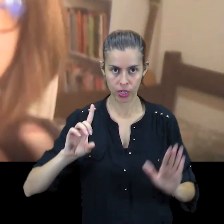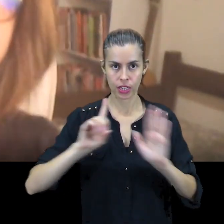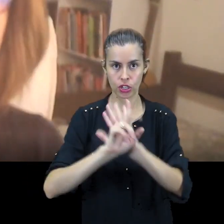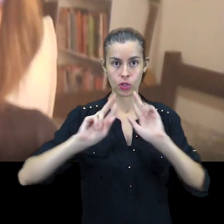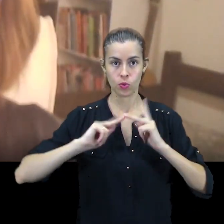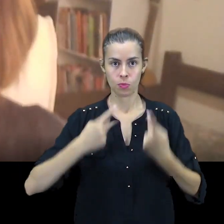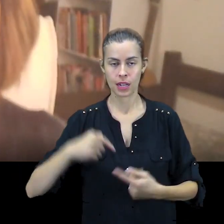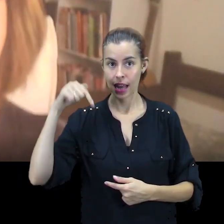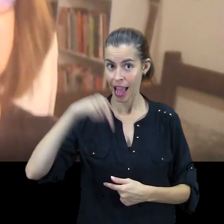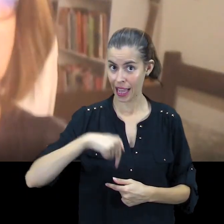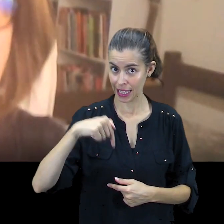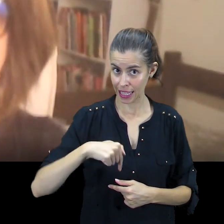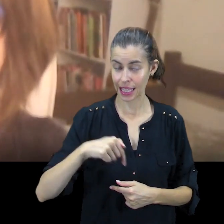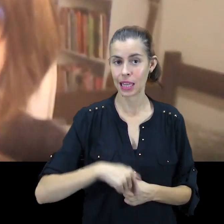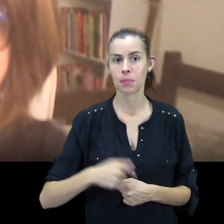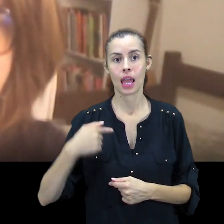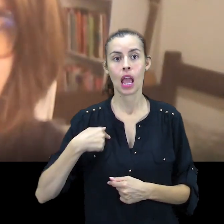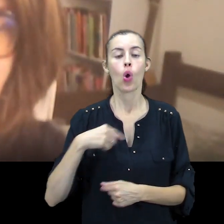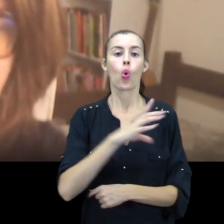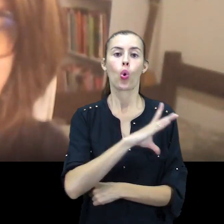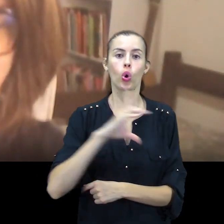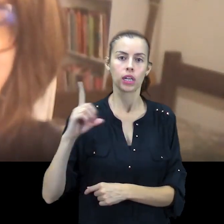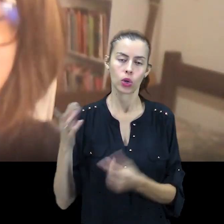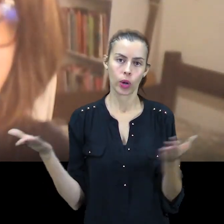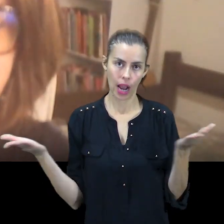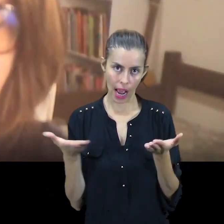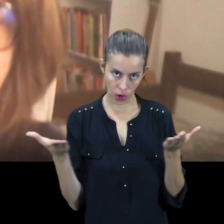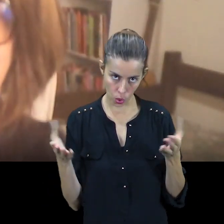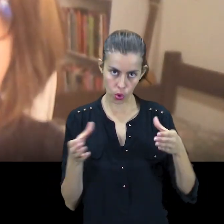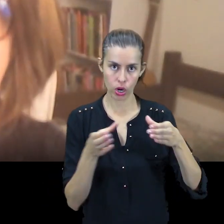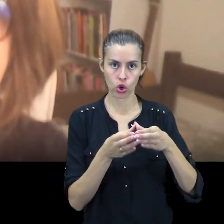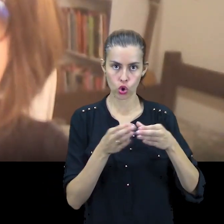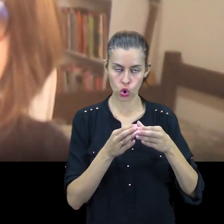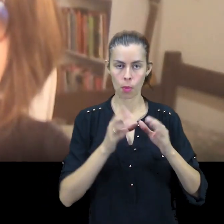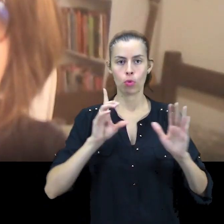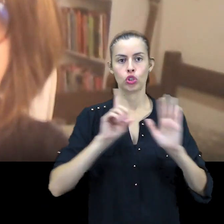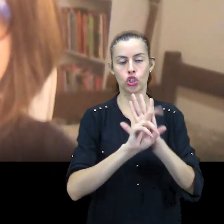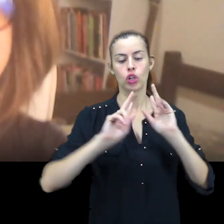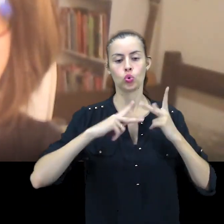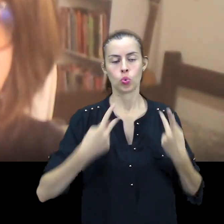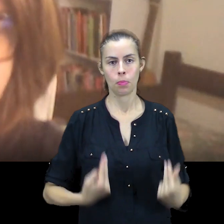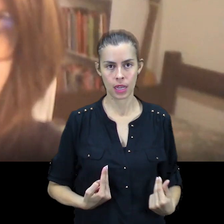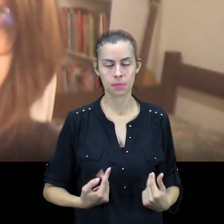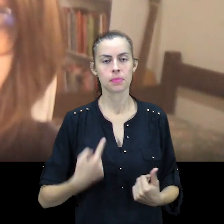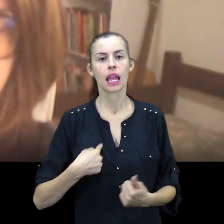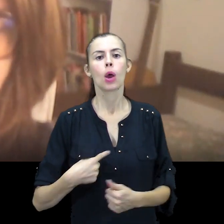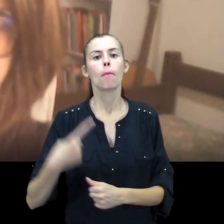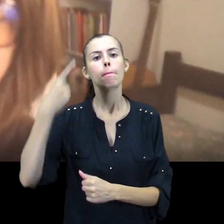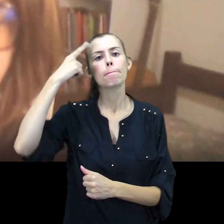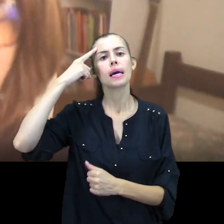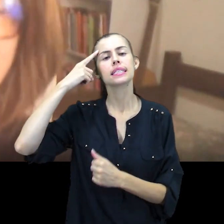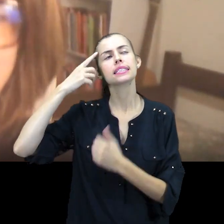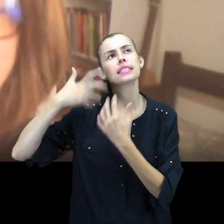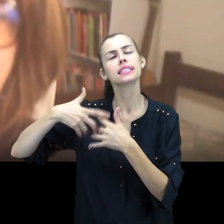de subterfúgios que a nossa universidade ainda vai criando, e as resistências vão